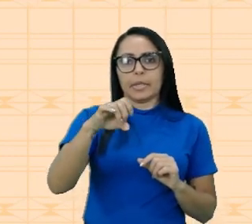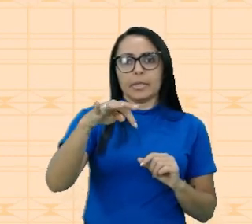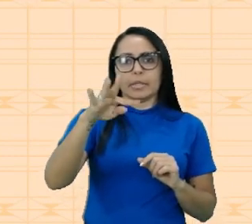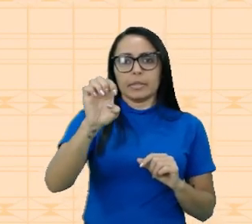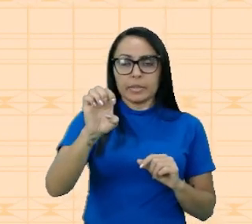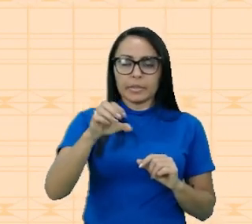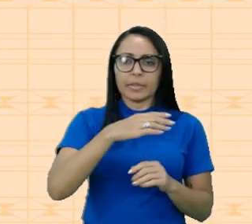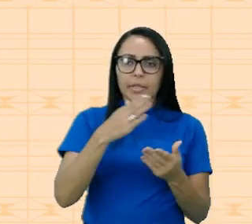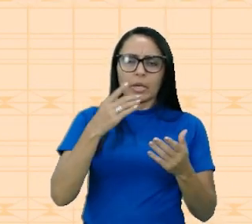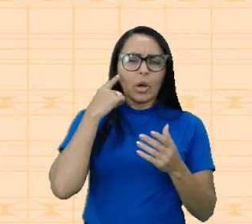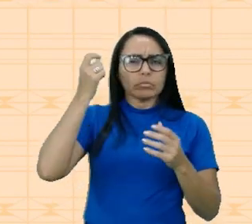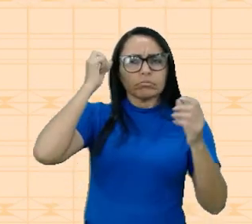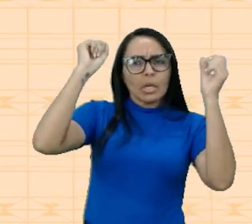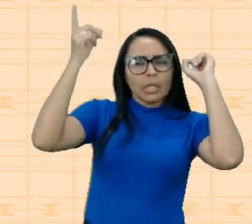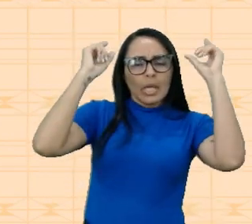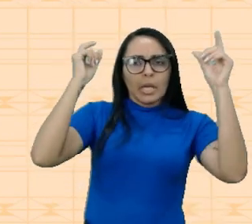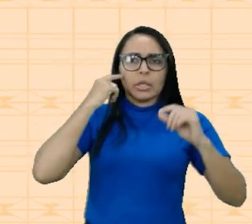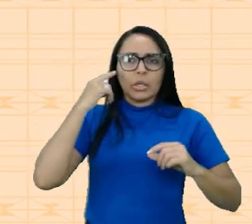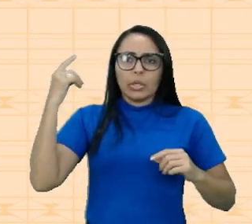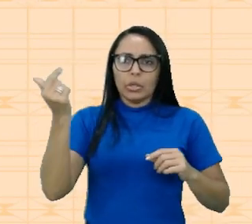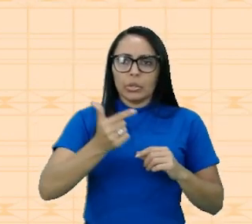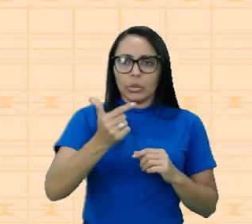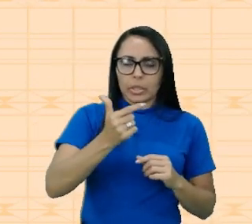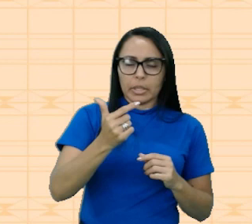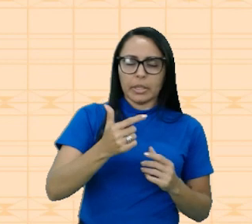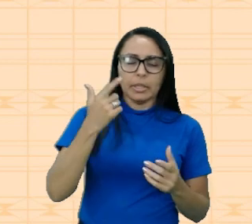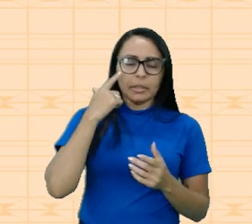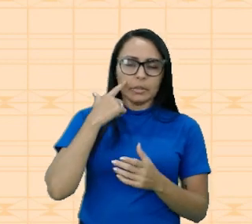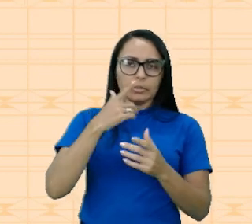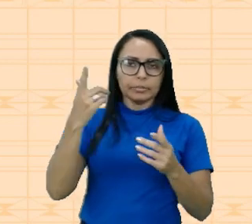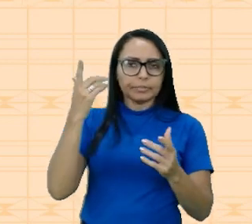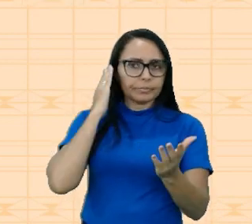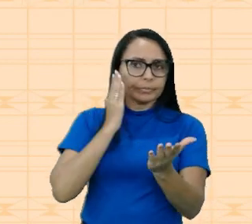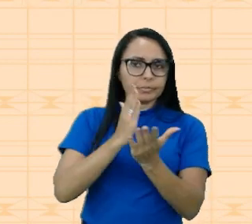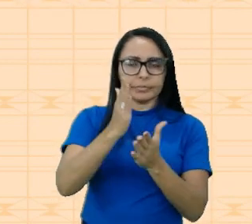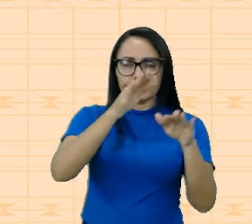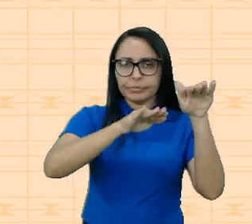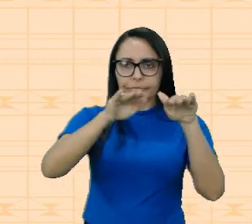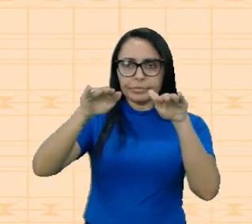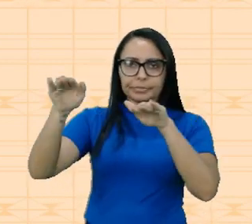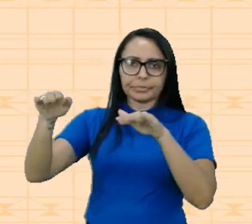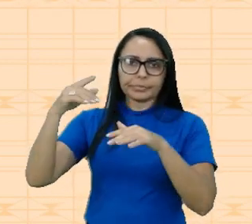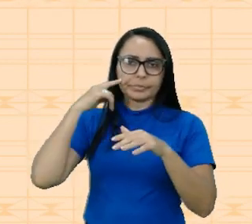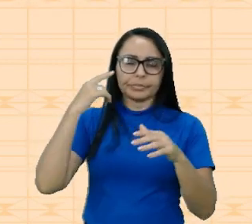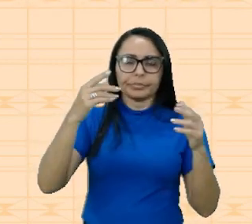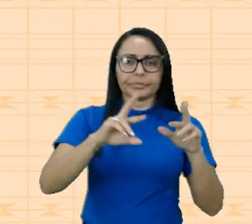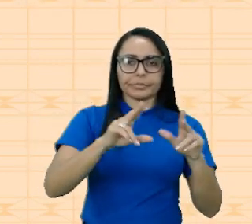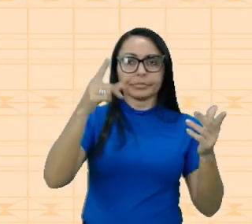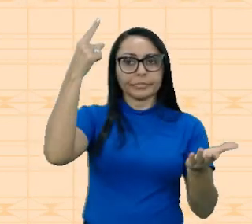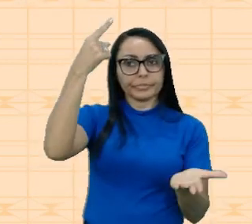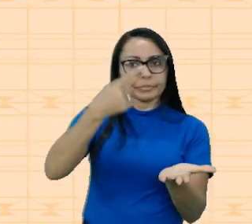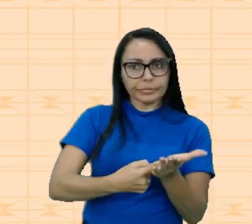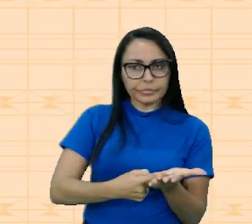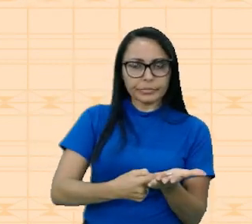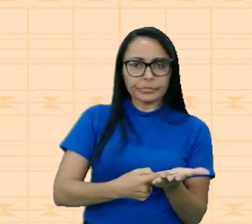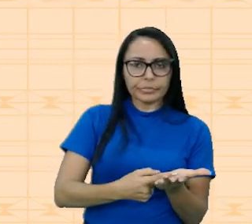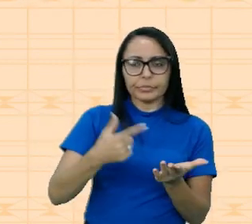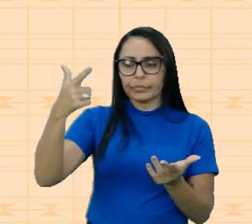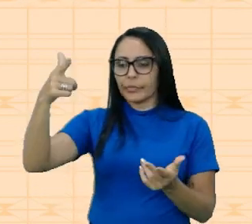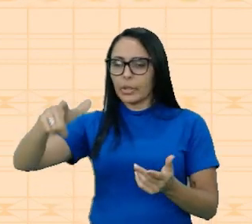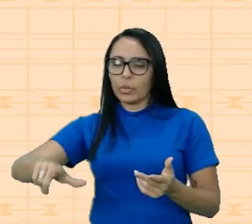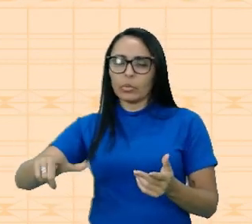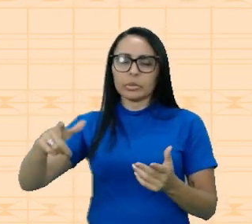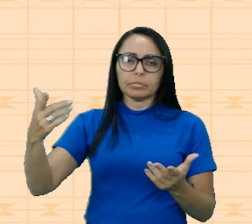ideia, vê? Duas grandezas são diretamente proporcionais quando uma varia de acordo com a variação da outra de